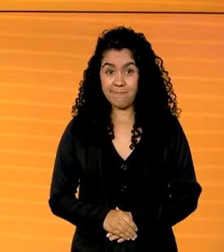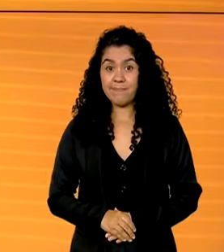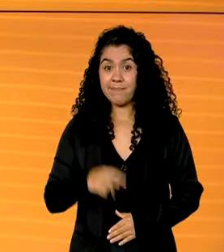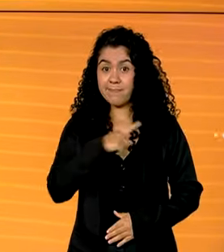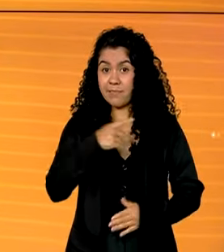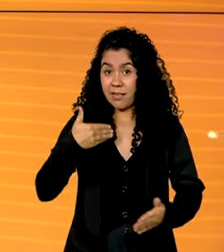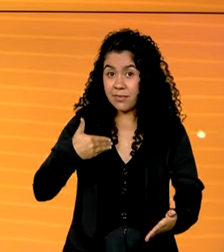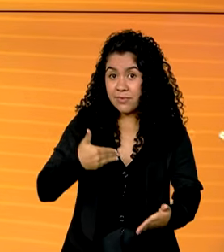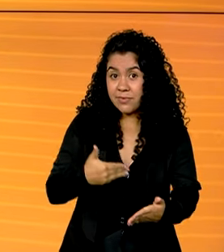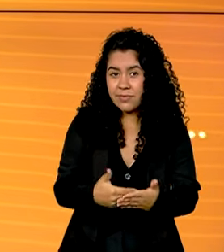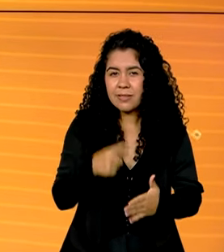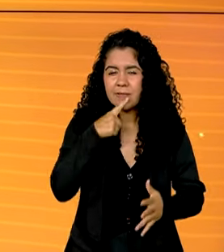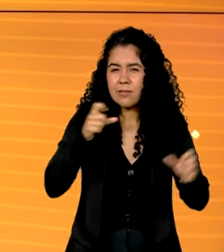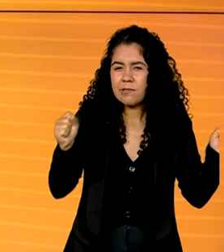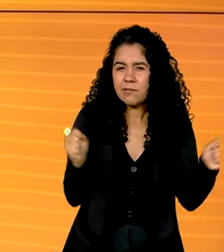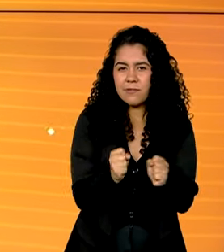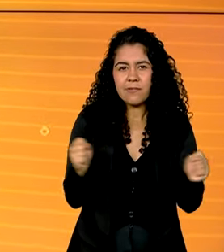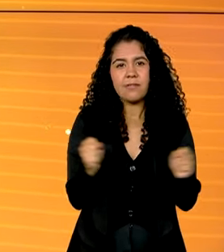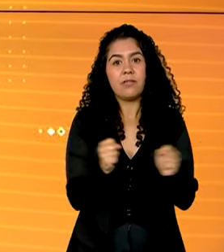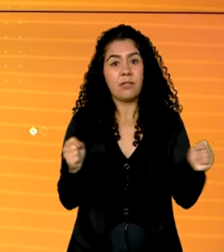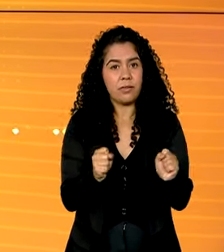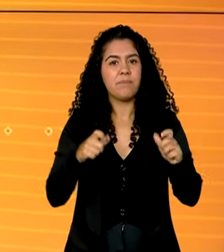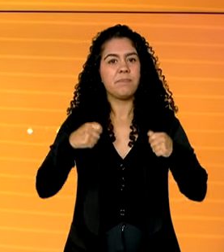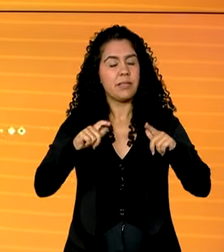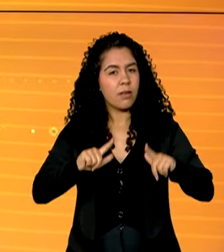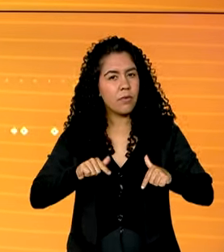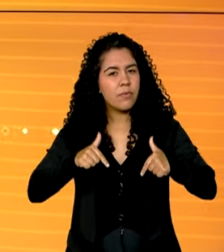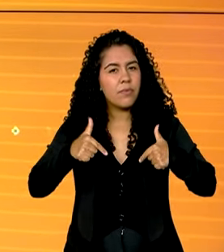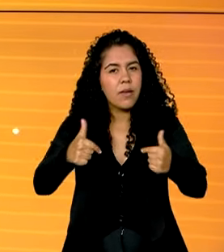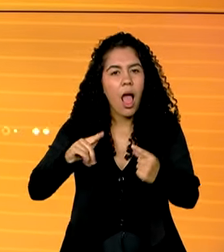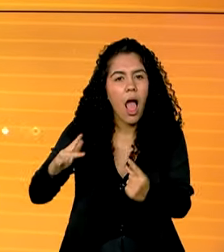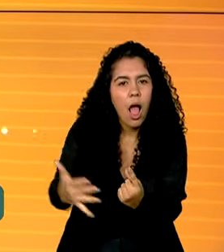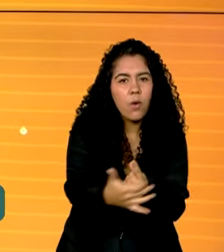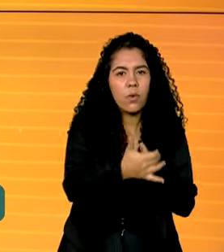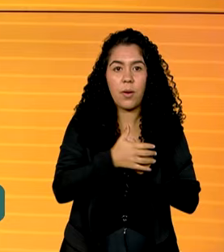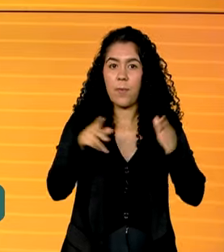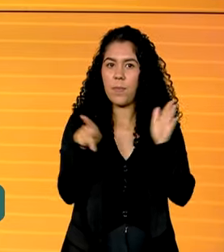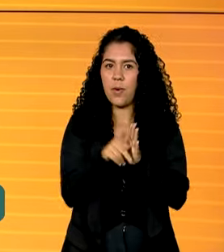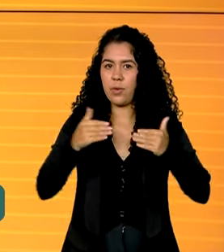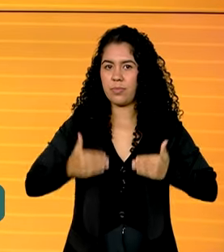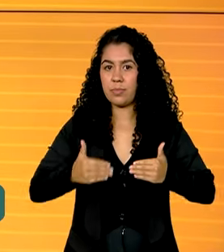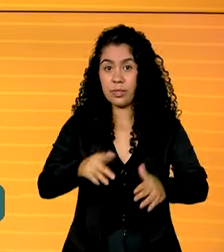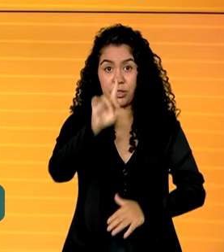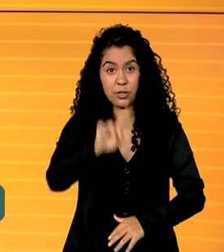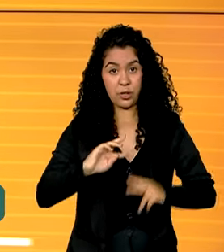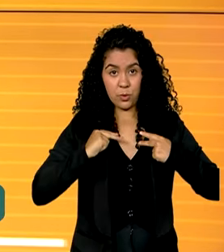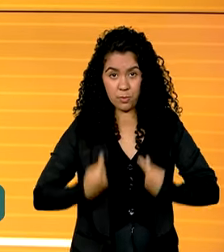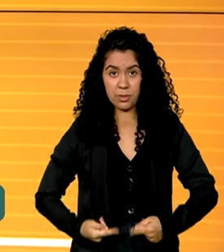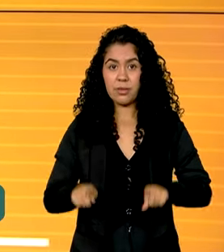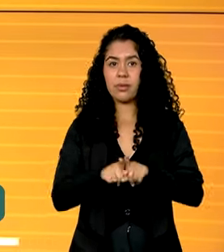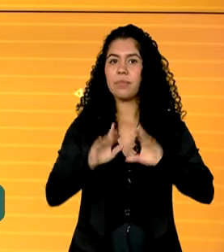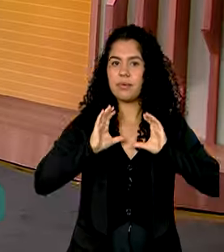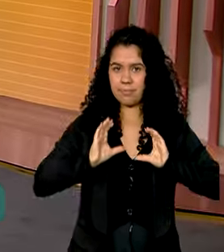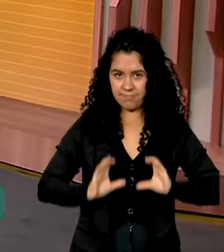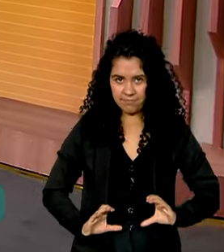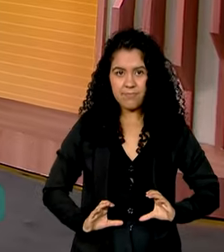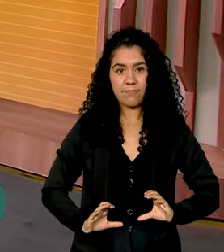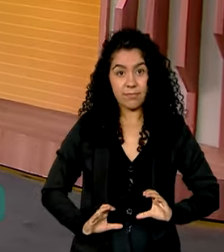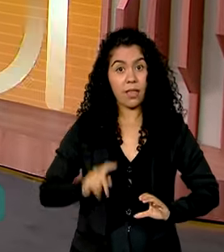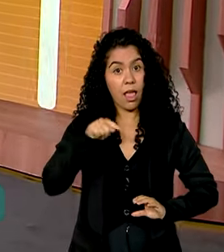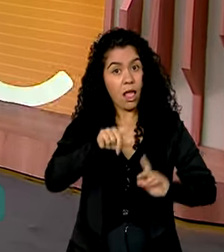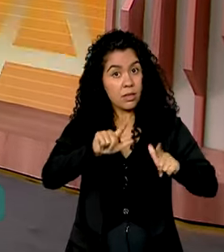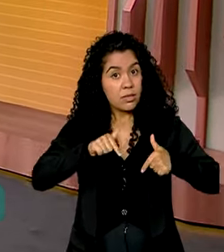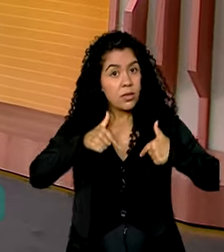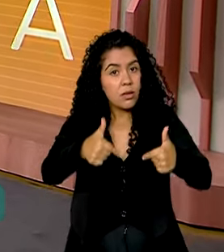A chegada do frio traz de volta a Operação Inverno Acolhedor do Ministério dos Direitos Humanos e da Cidadania. Essa